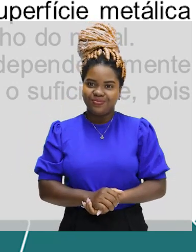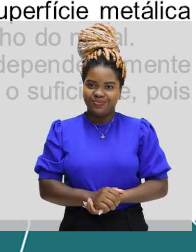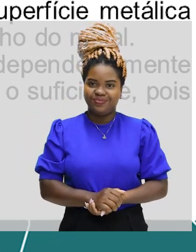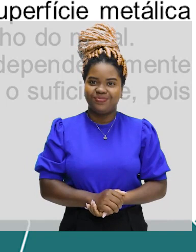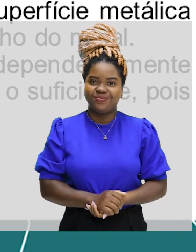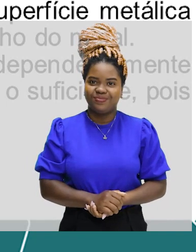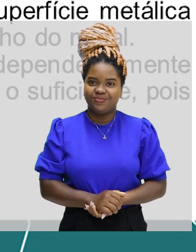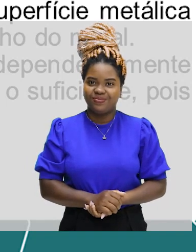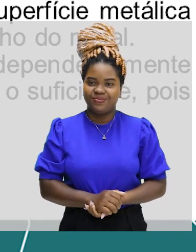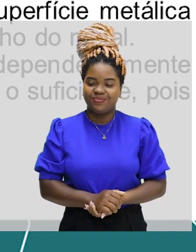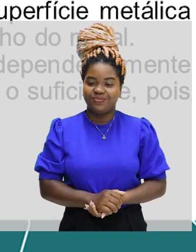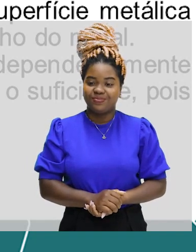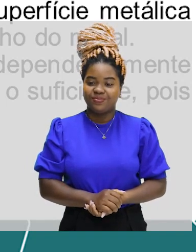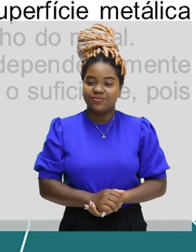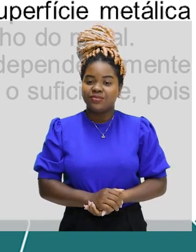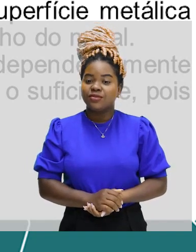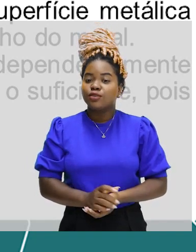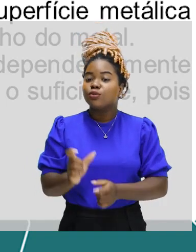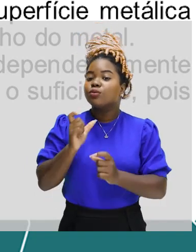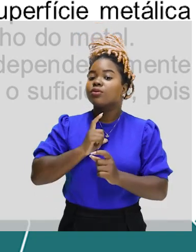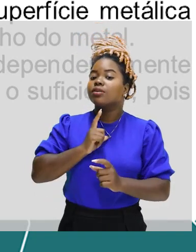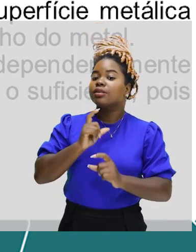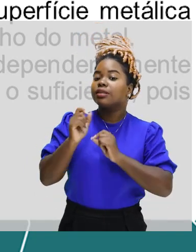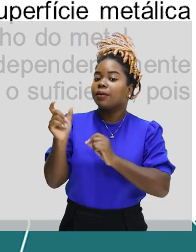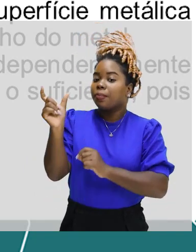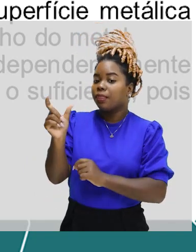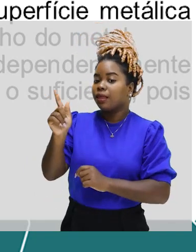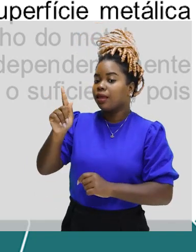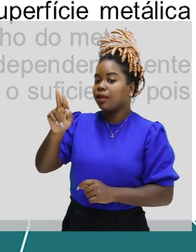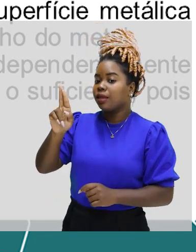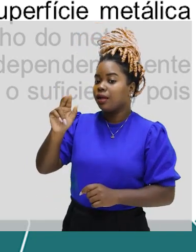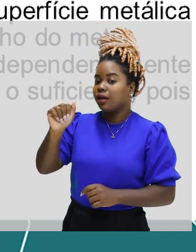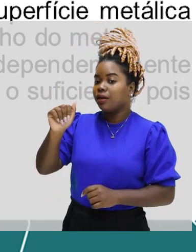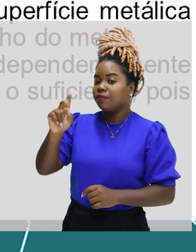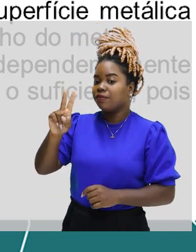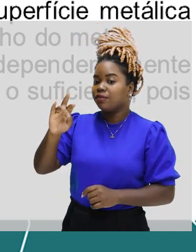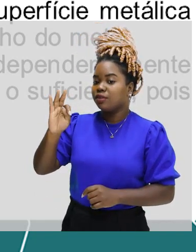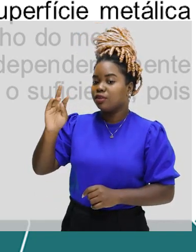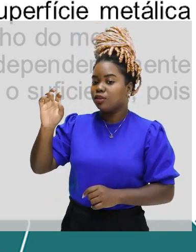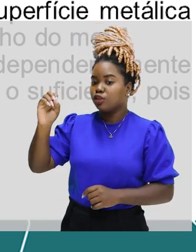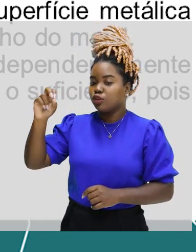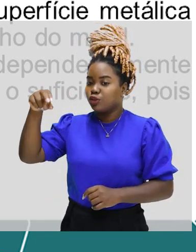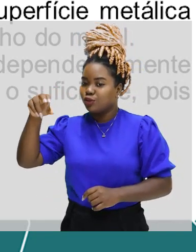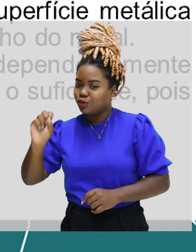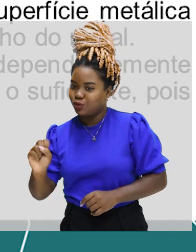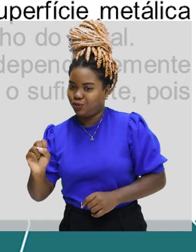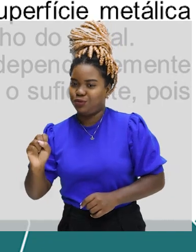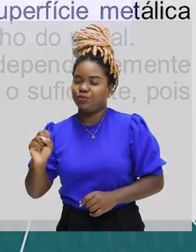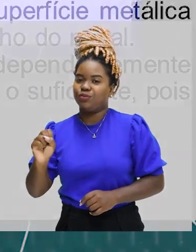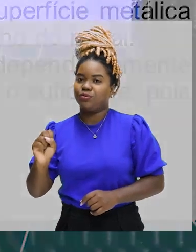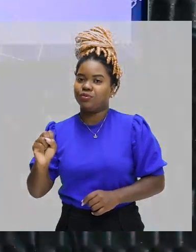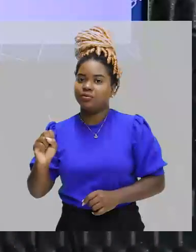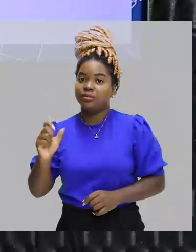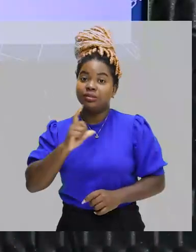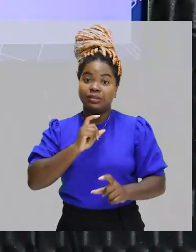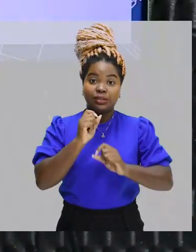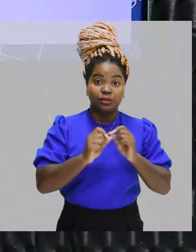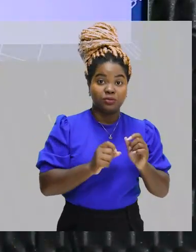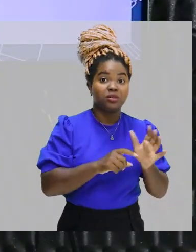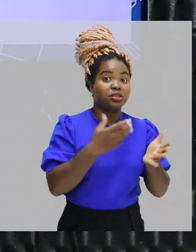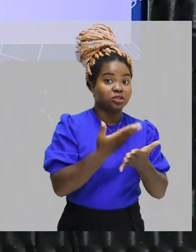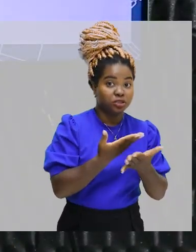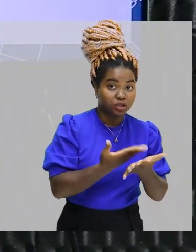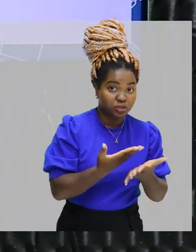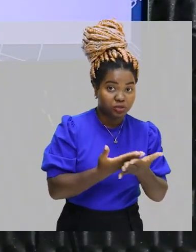Que elas possam existir, até levando em consideração ao modelo das outras forças,